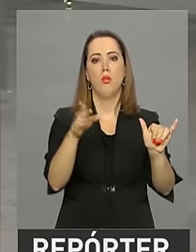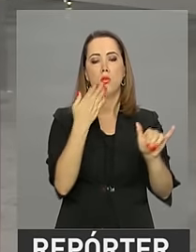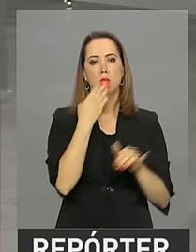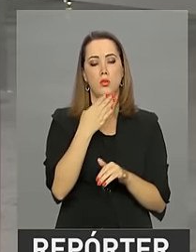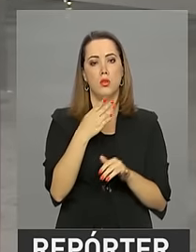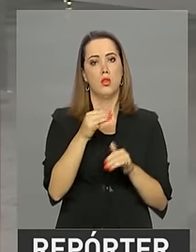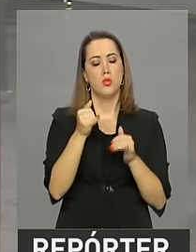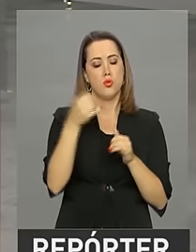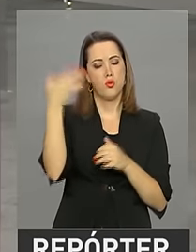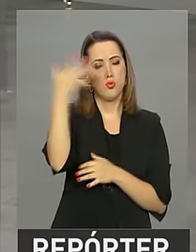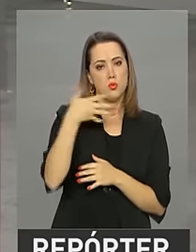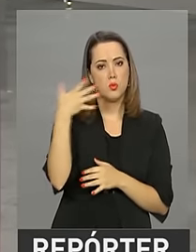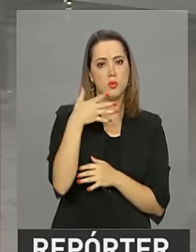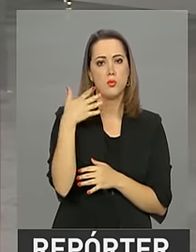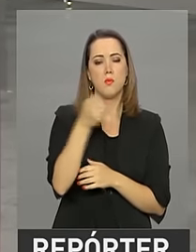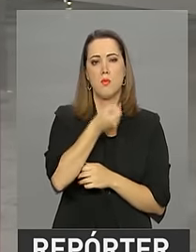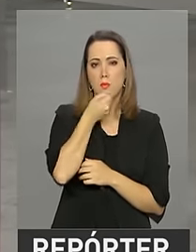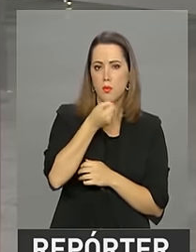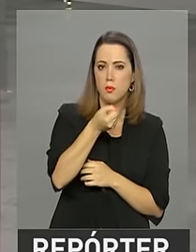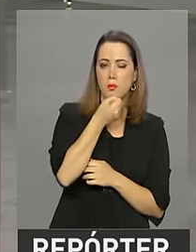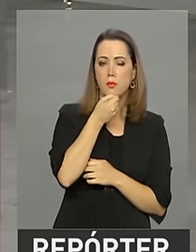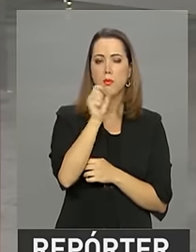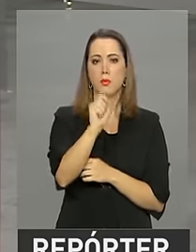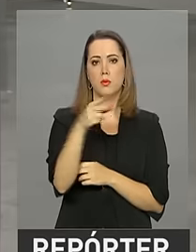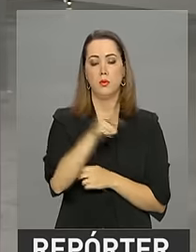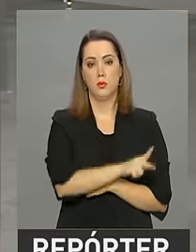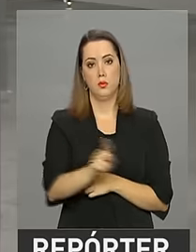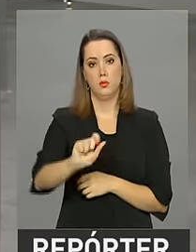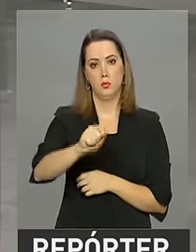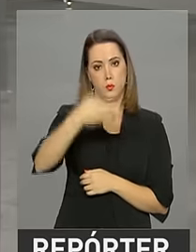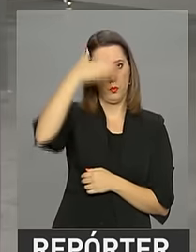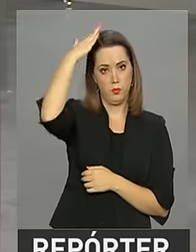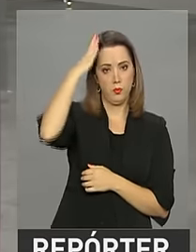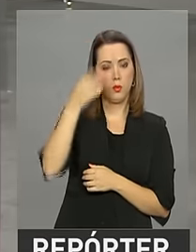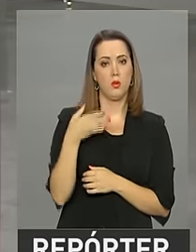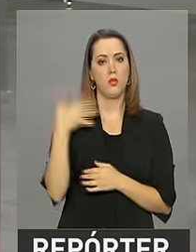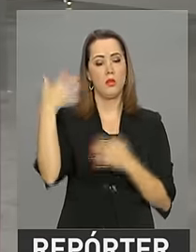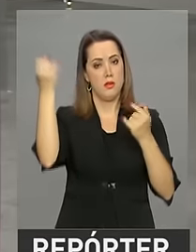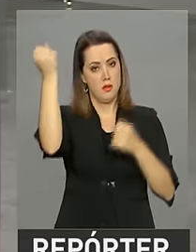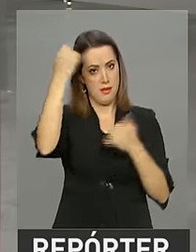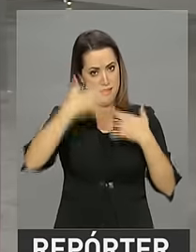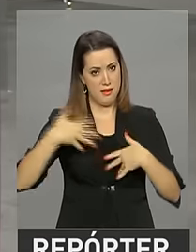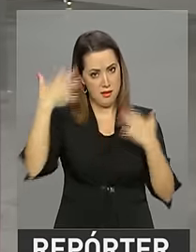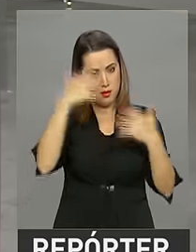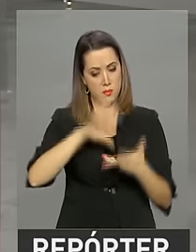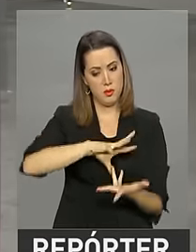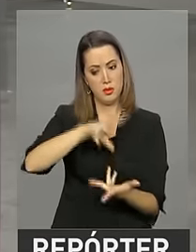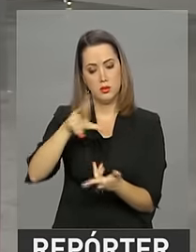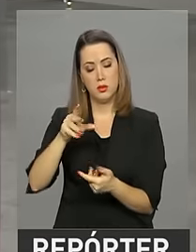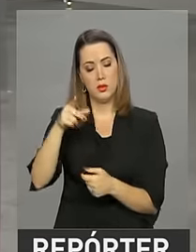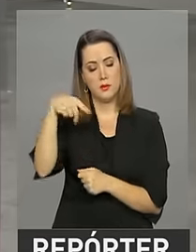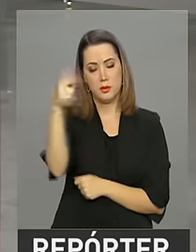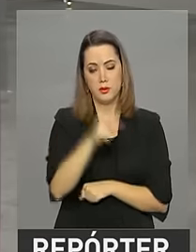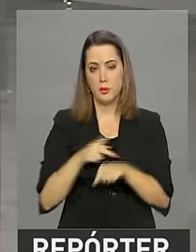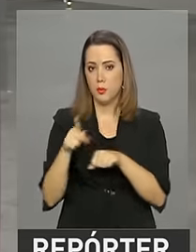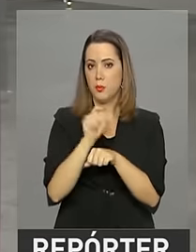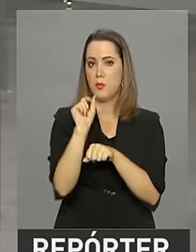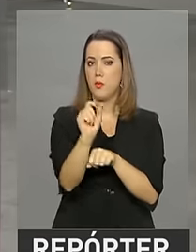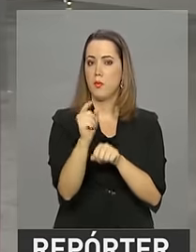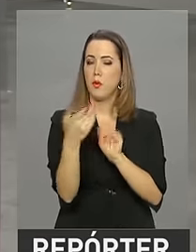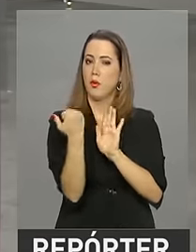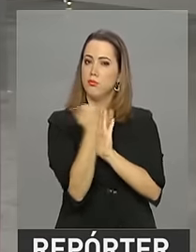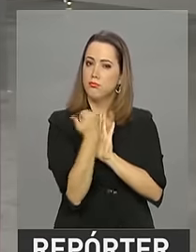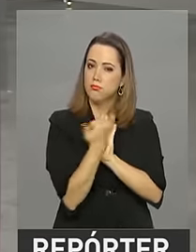pronunciamento do presidente Michel Temer também passando a nação Quais são as principais diretrizes do governo nas áreas